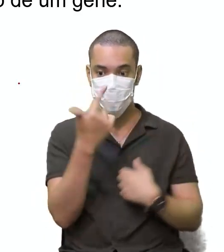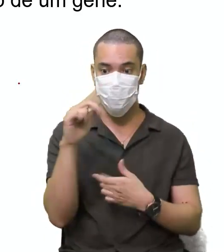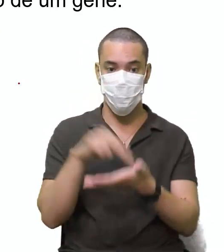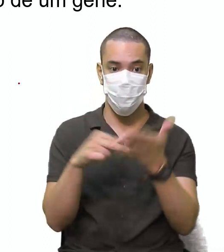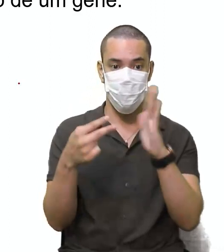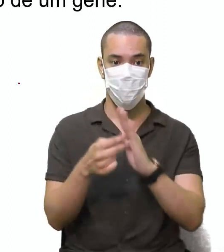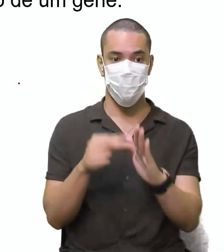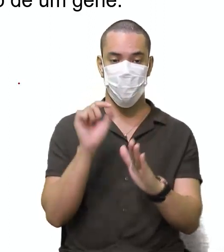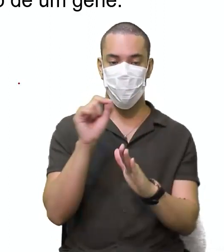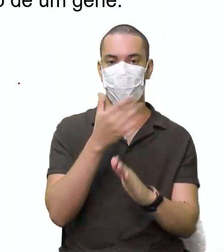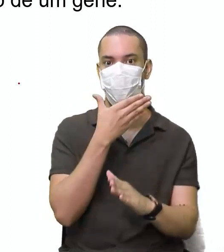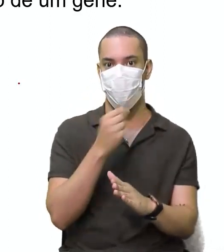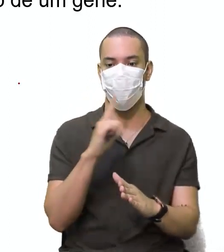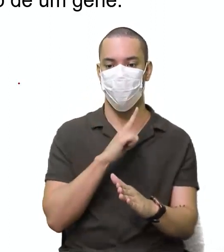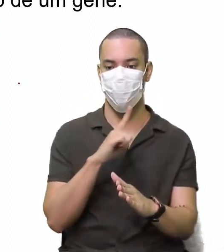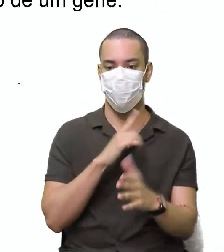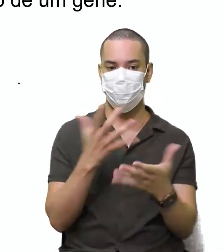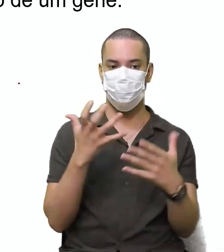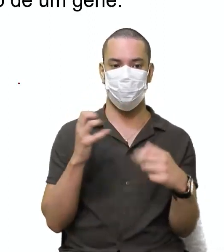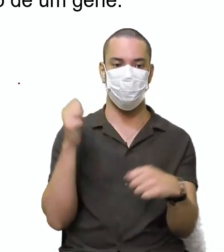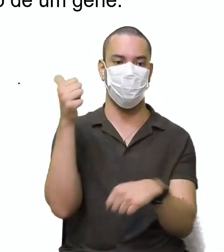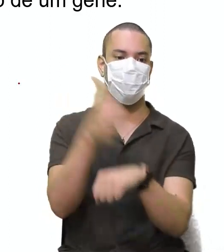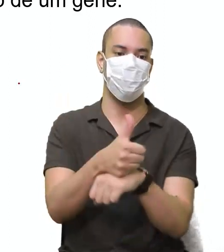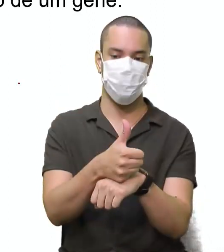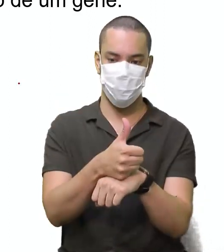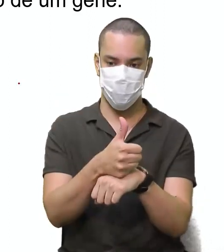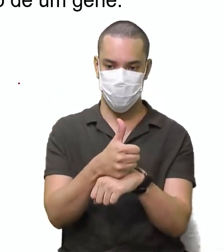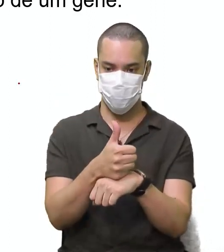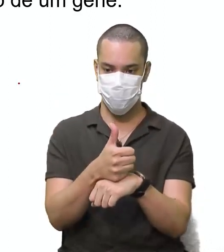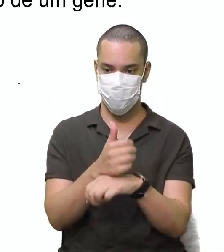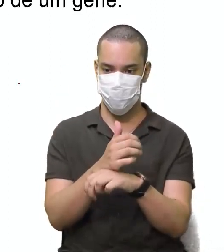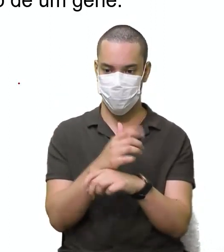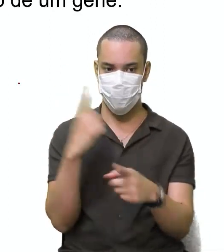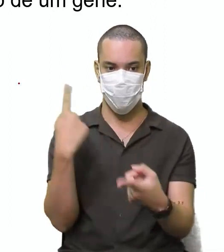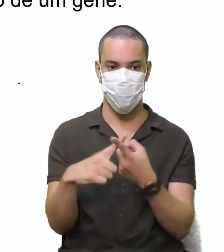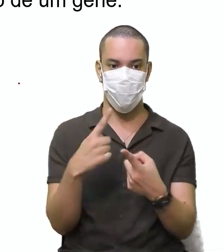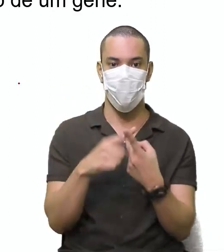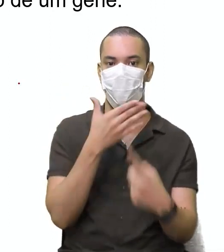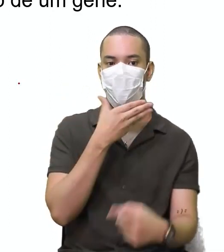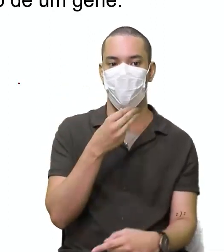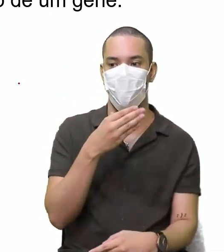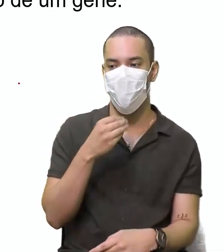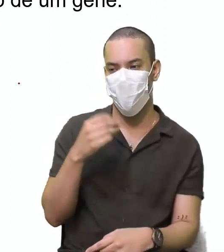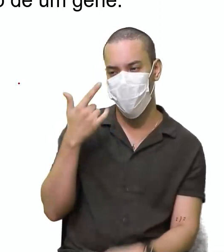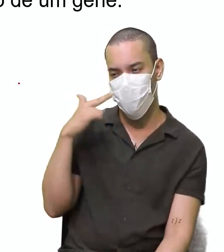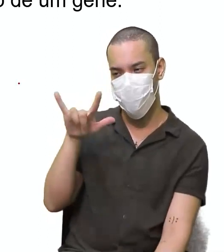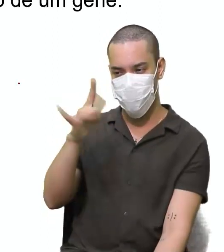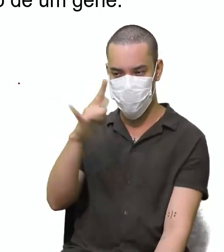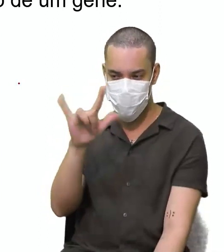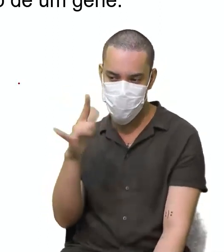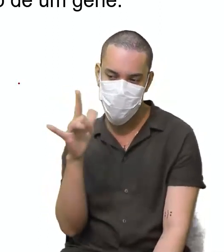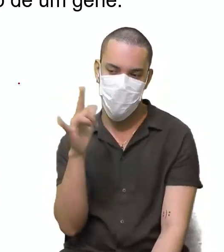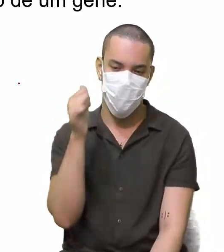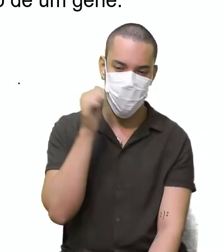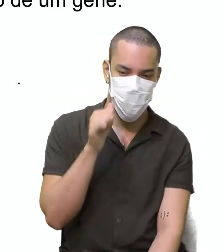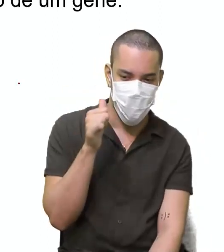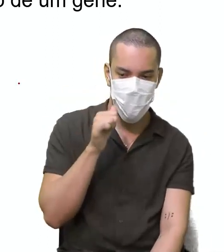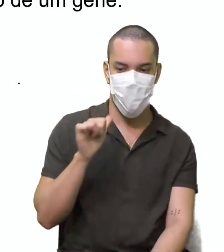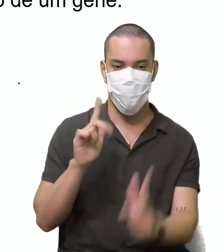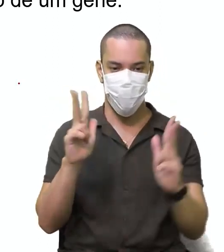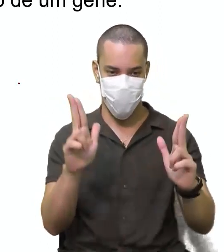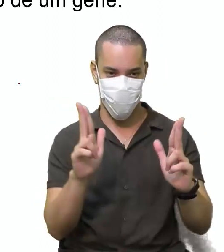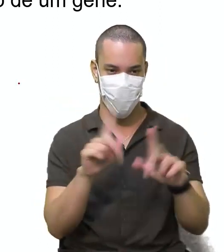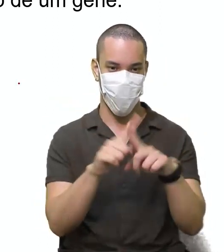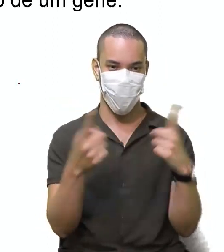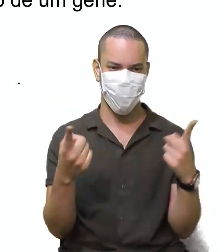Os homens têm esse negócio de querer inibir a ação do outro, né? Que tá ali urubuzando a sua, né, gatinha ali. Mas